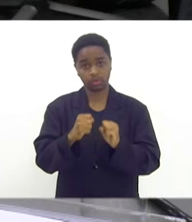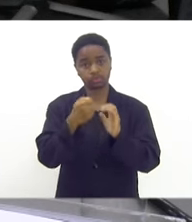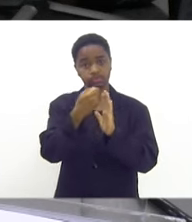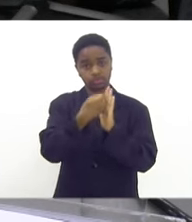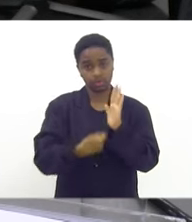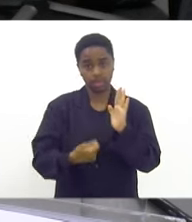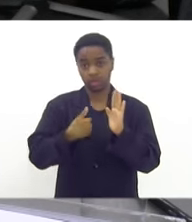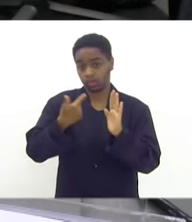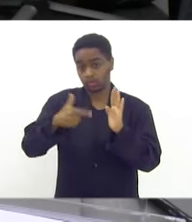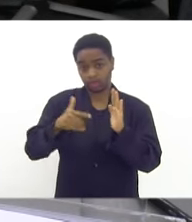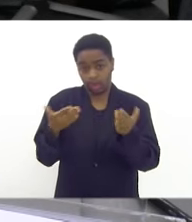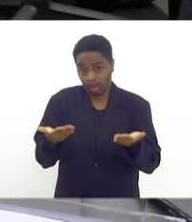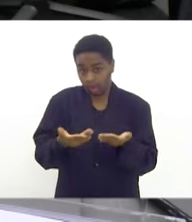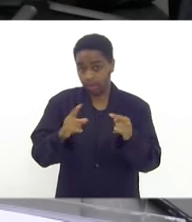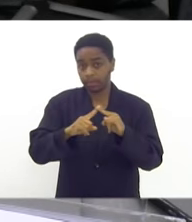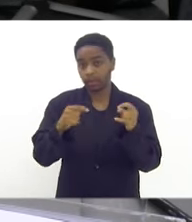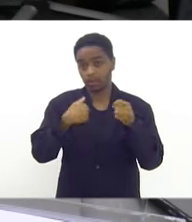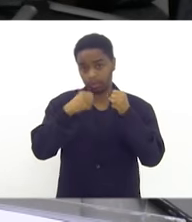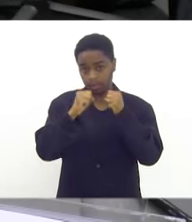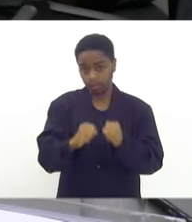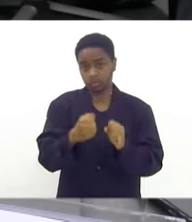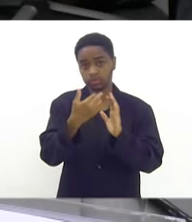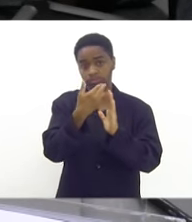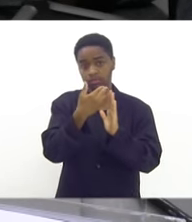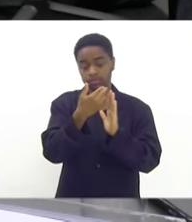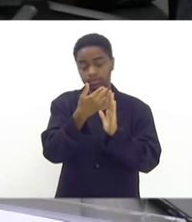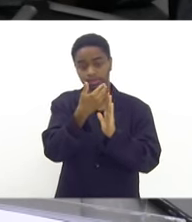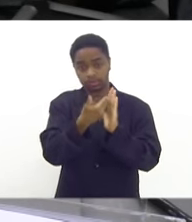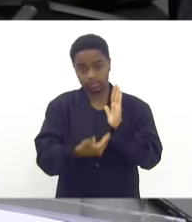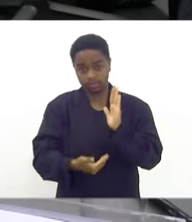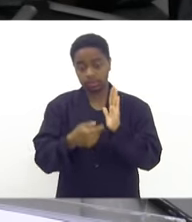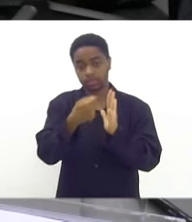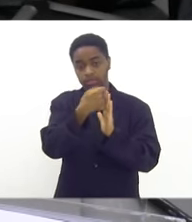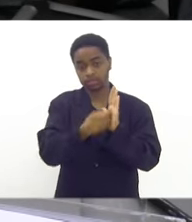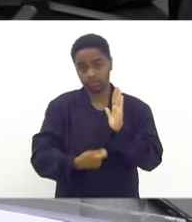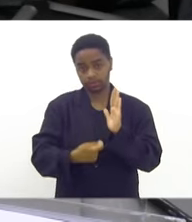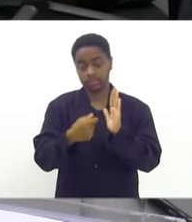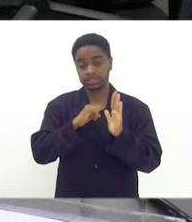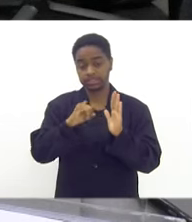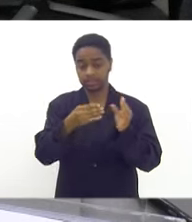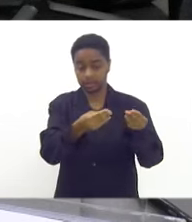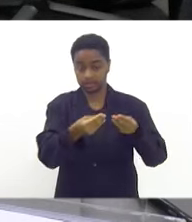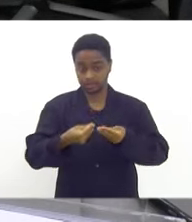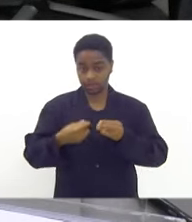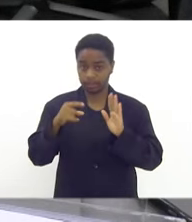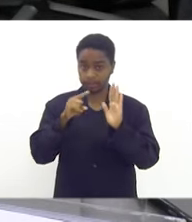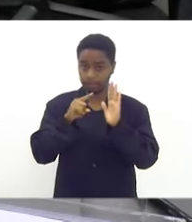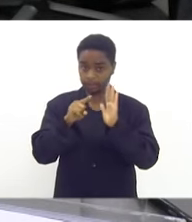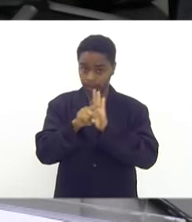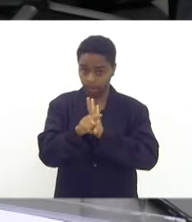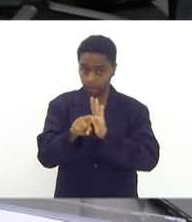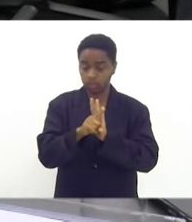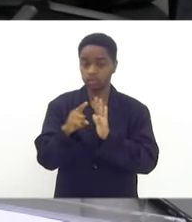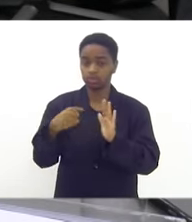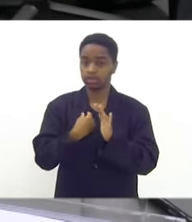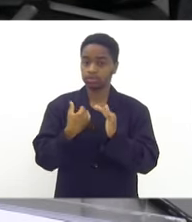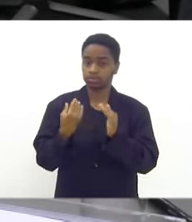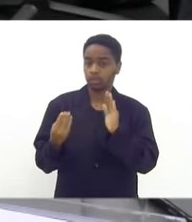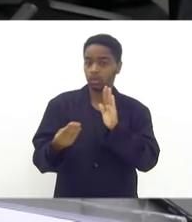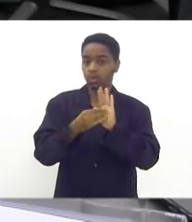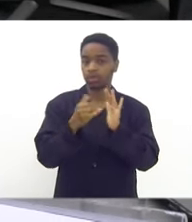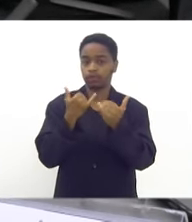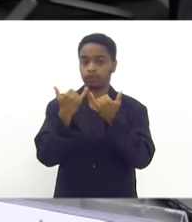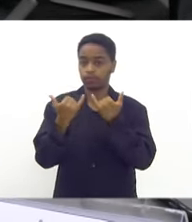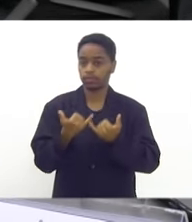aqui eu posso produzir eh vocês encaminhando essas perguntas pra gente a gente produz e informa os números os